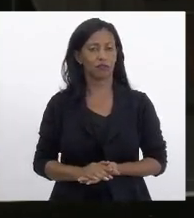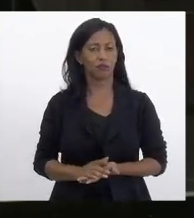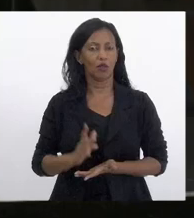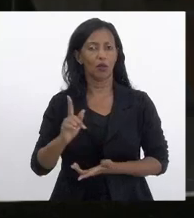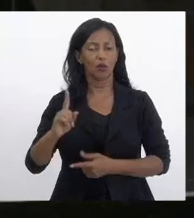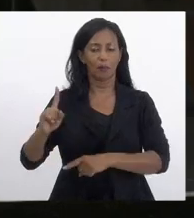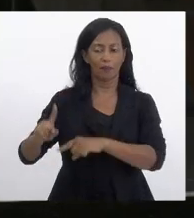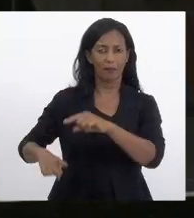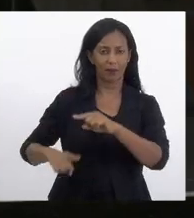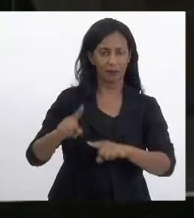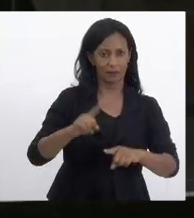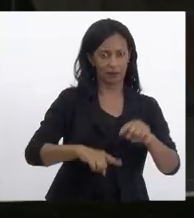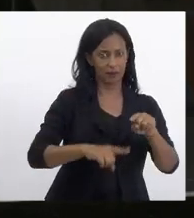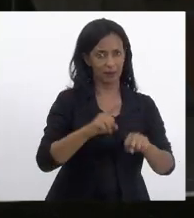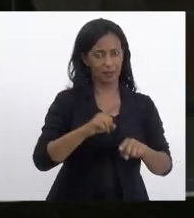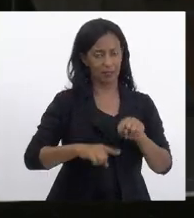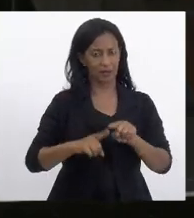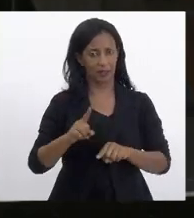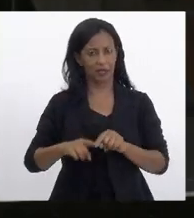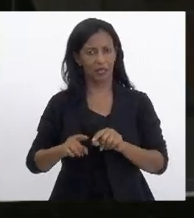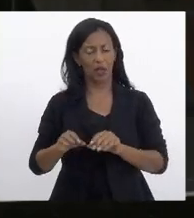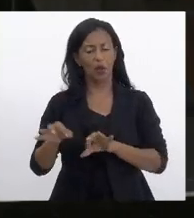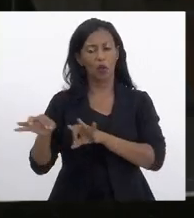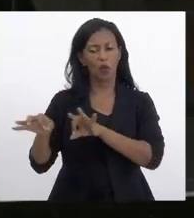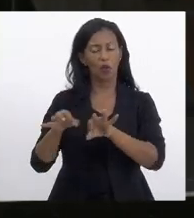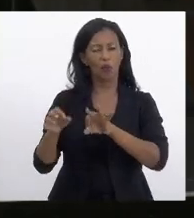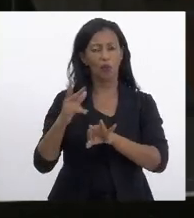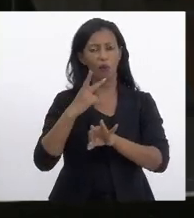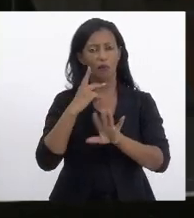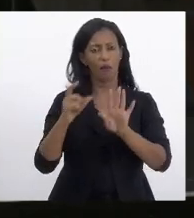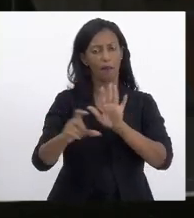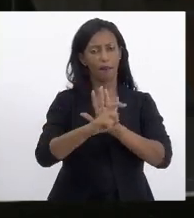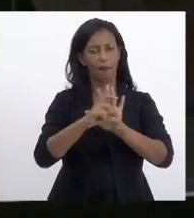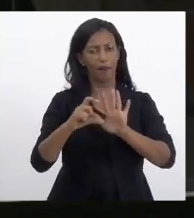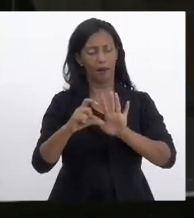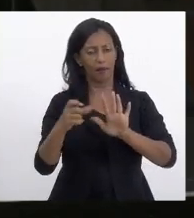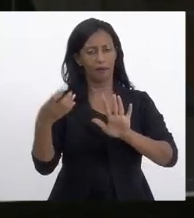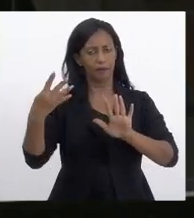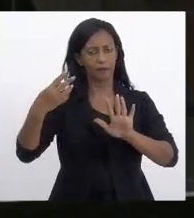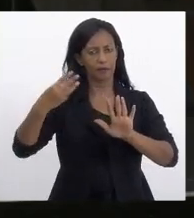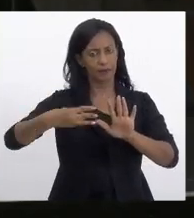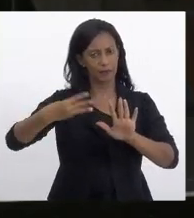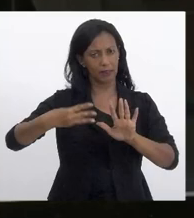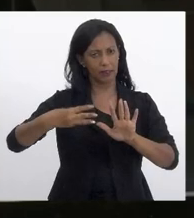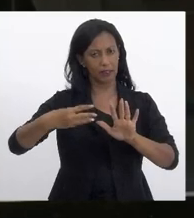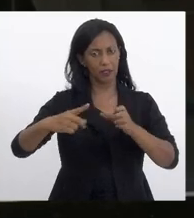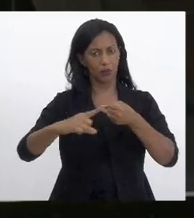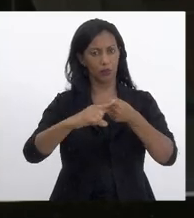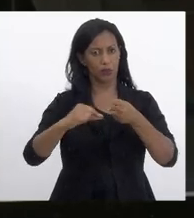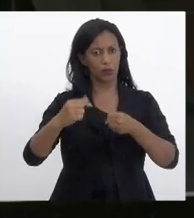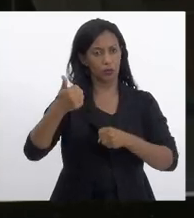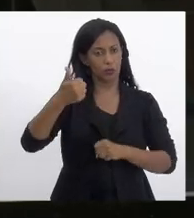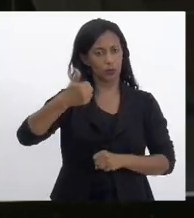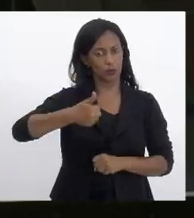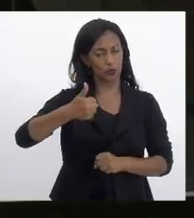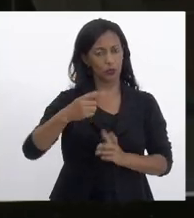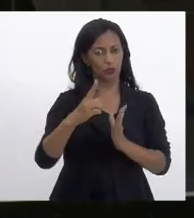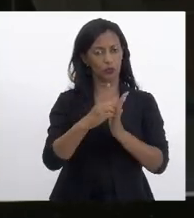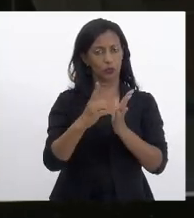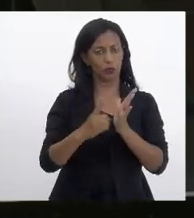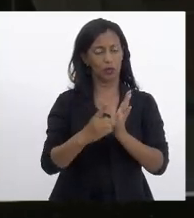de equipamentos, conforme previsto no parágrafo 3º do artigo 1º do